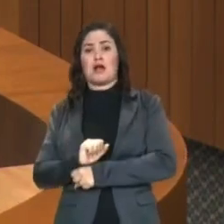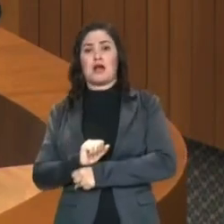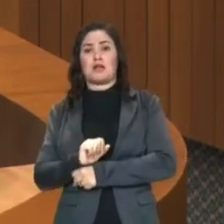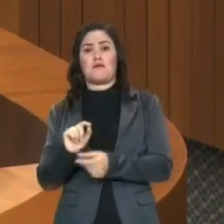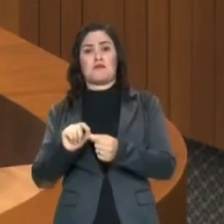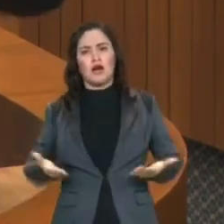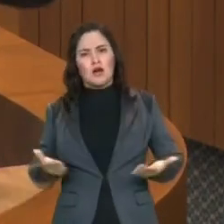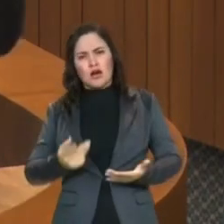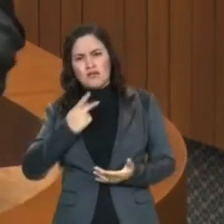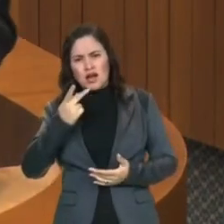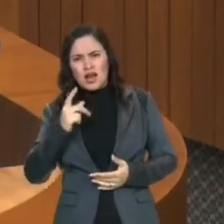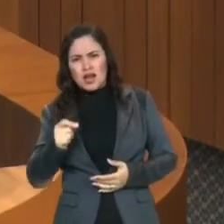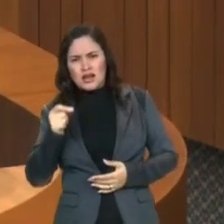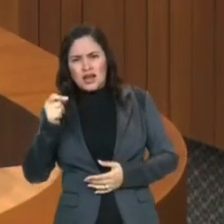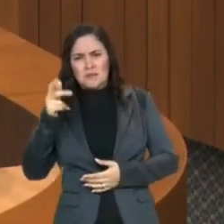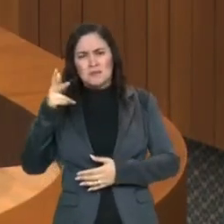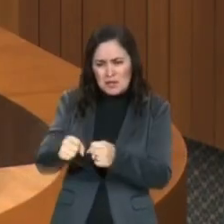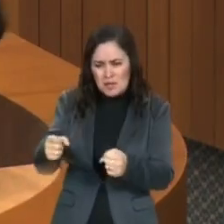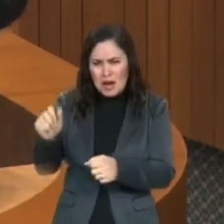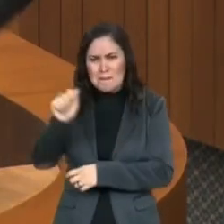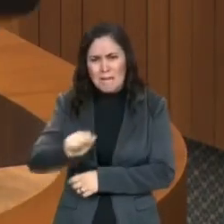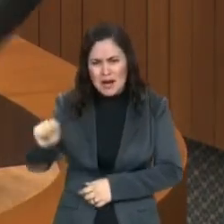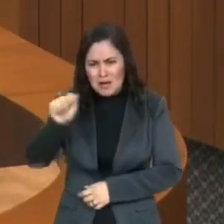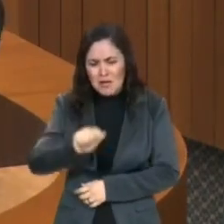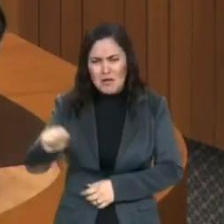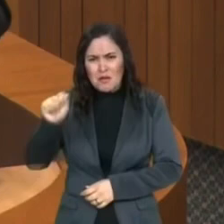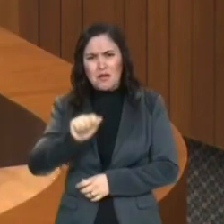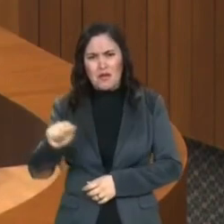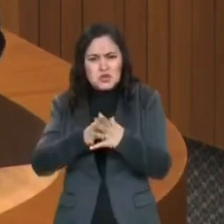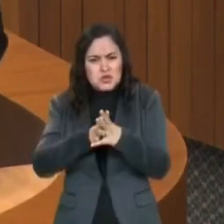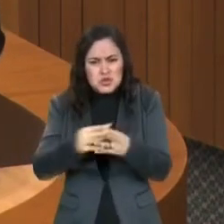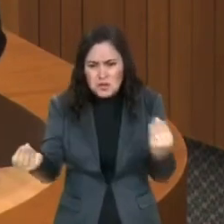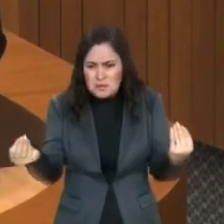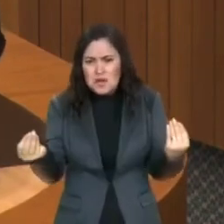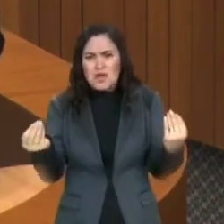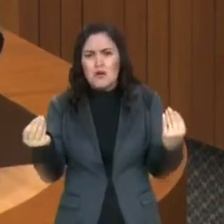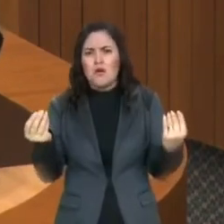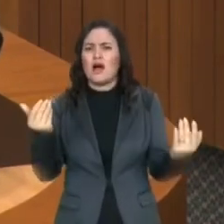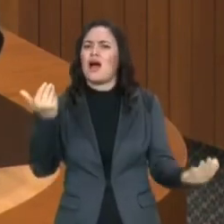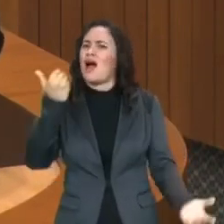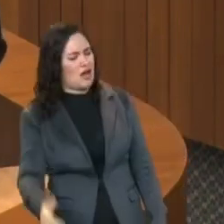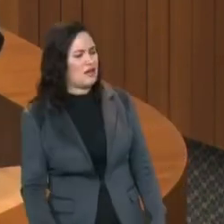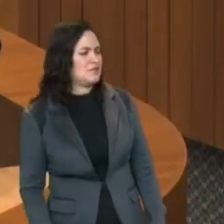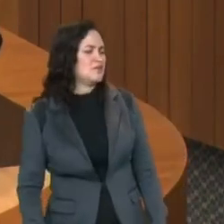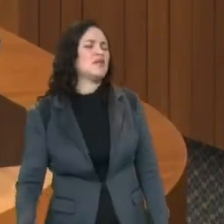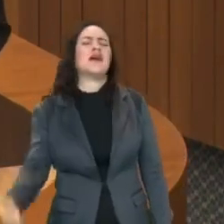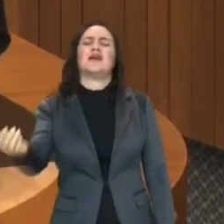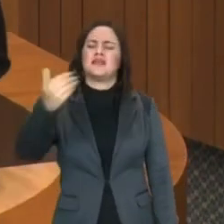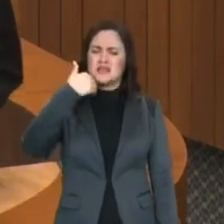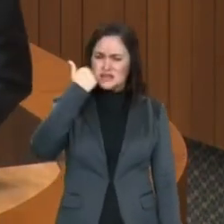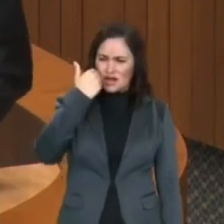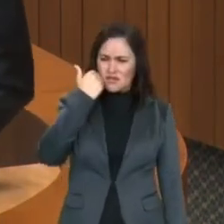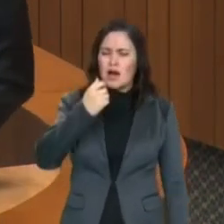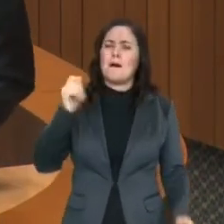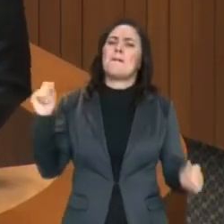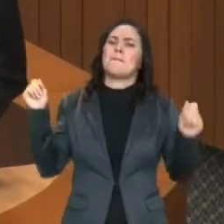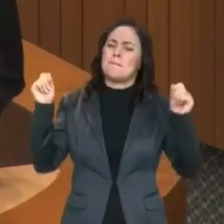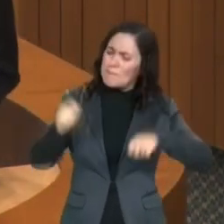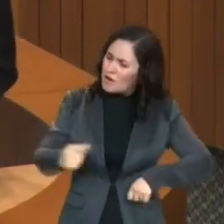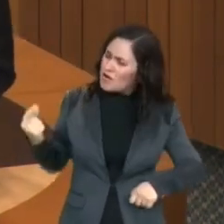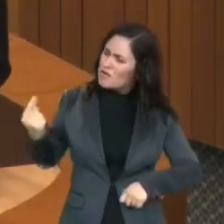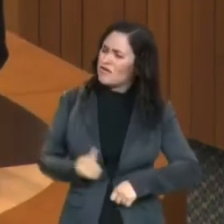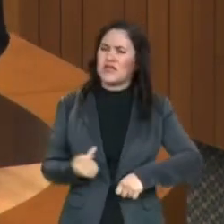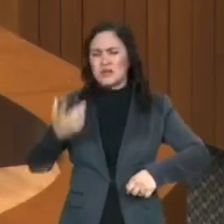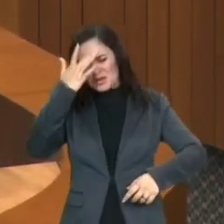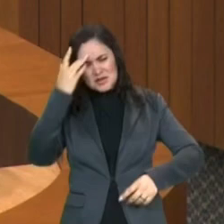vem dizer agora que apagou. É safado, palavra todinha dizer, eu vou falar mil